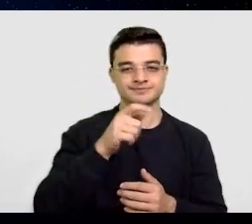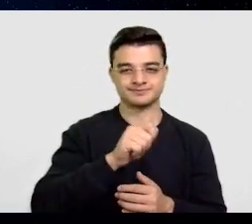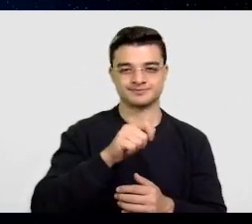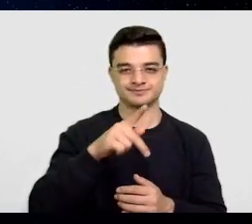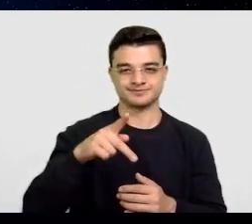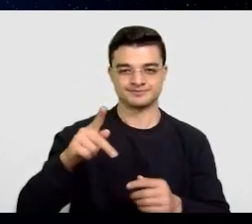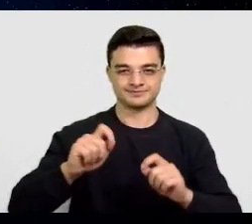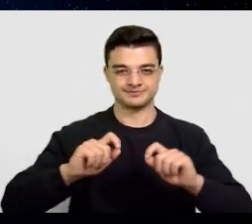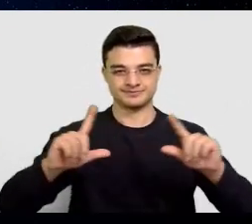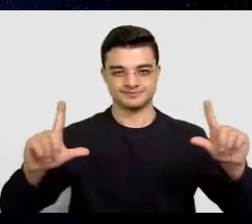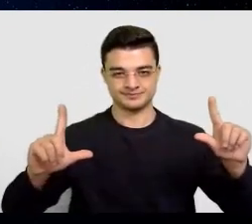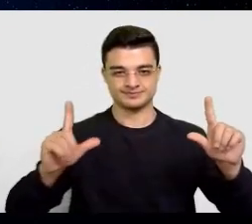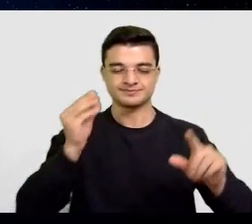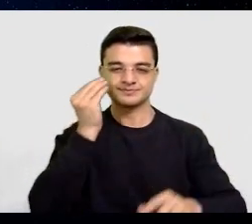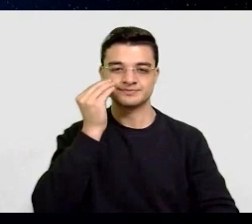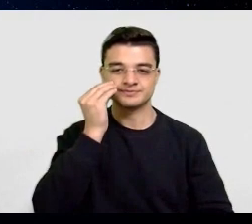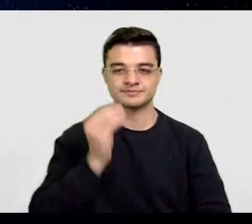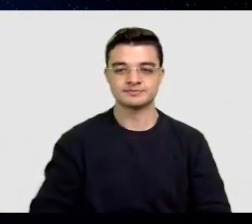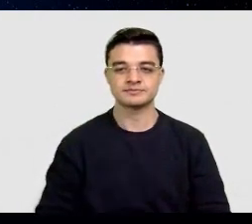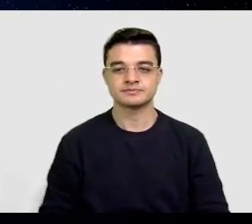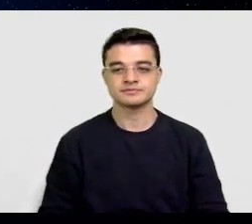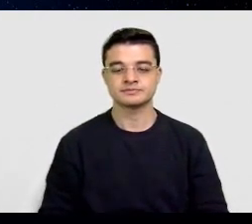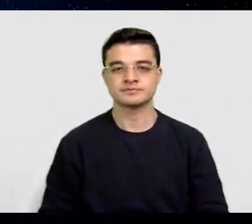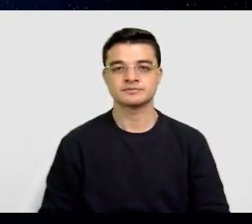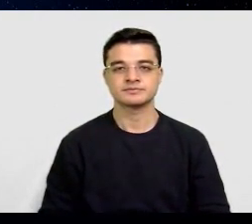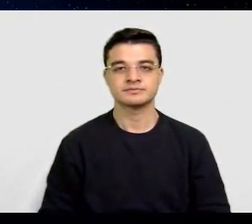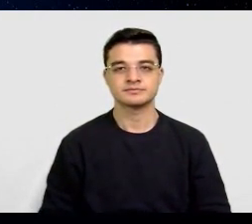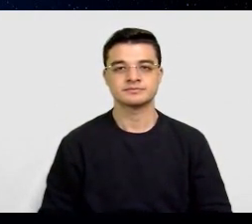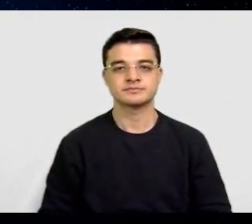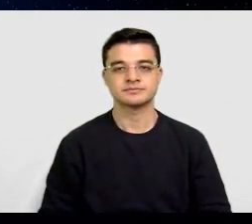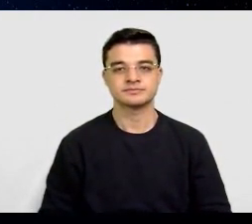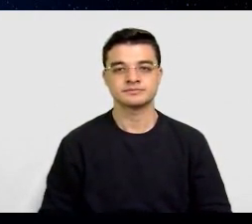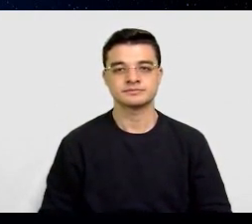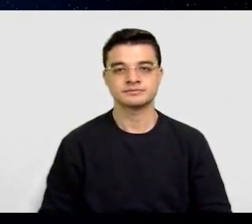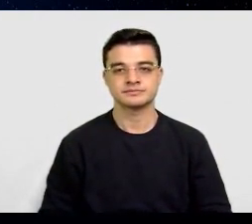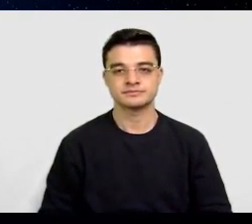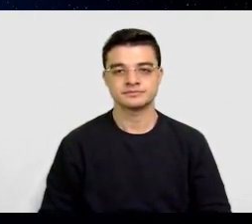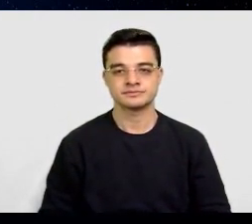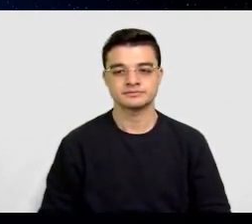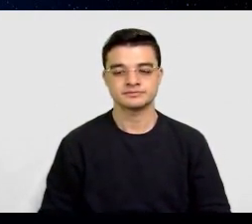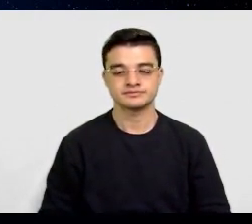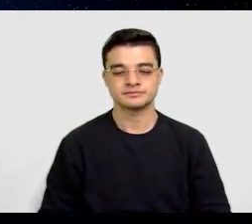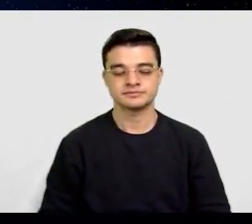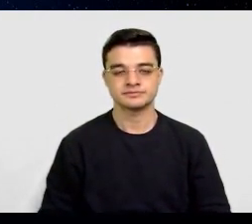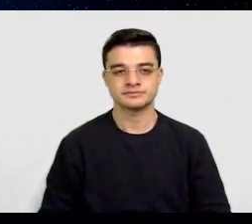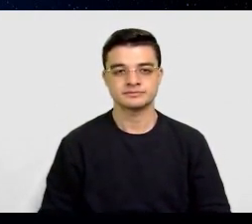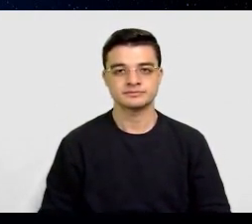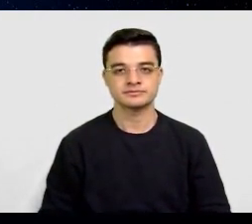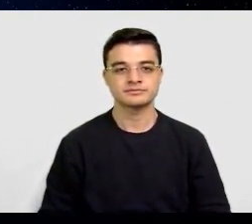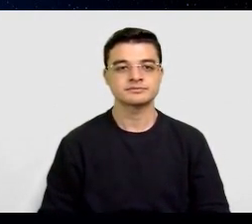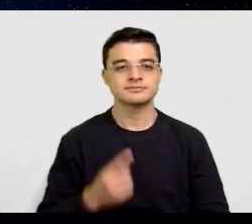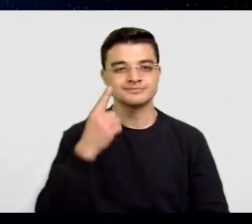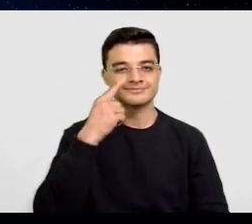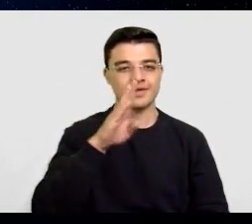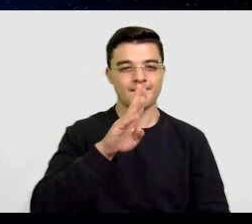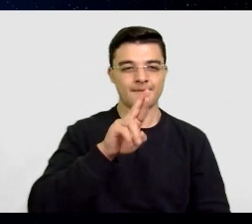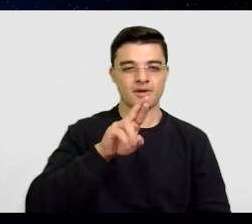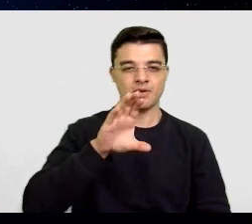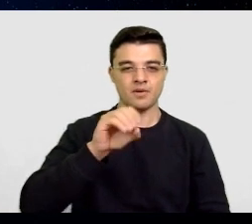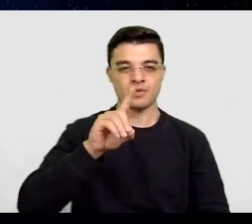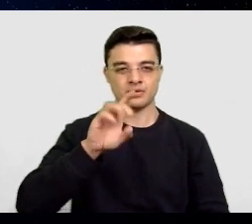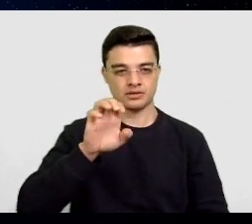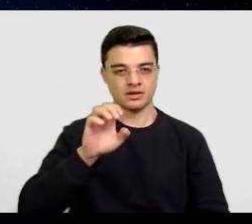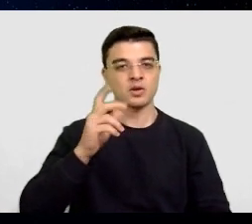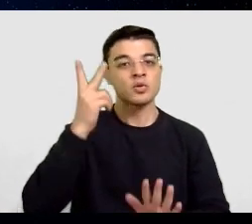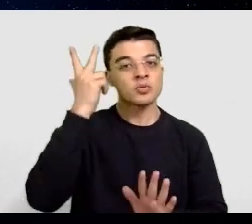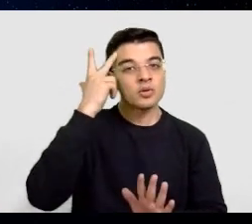para demonstração. E eu vou começar colocando um BR Code normal, esperado pela aplicação,